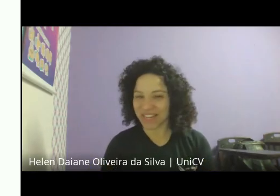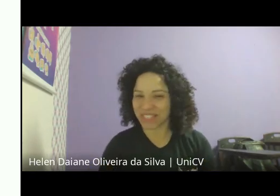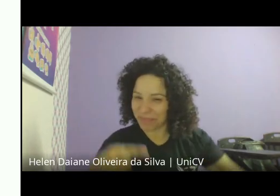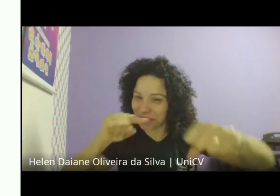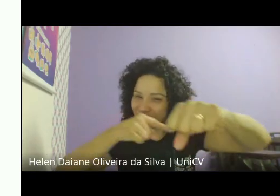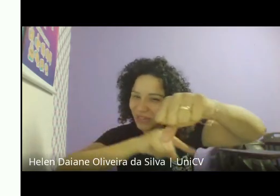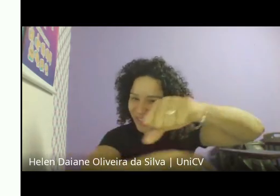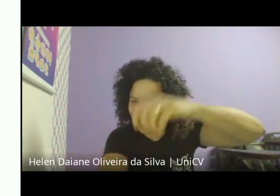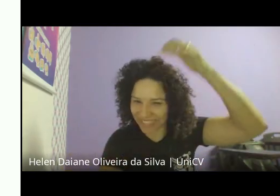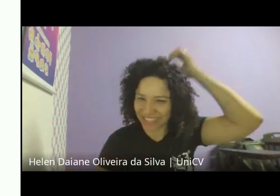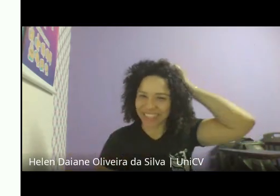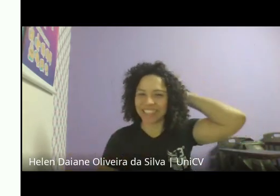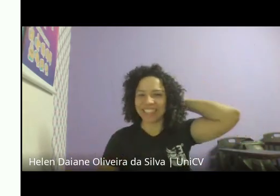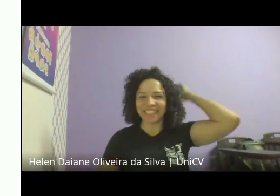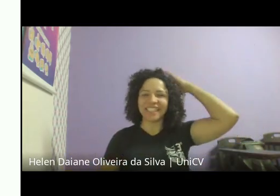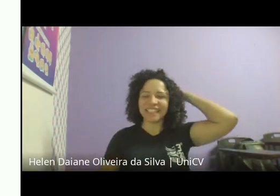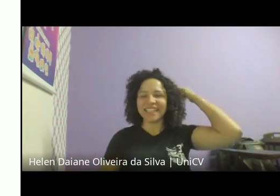porque a gente não se aprofundou ainda.